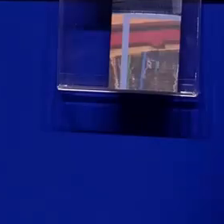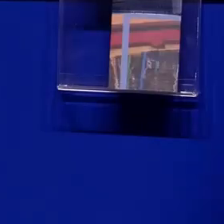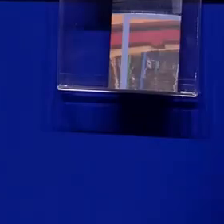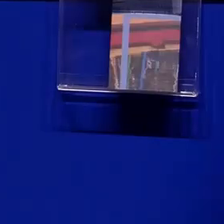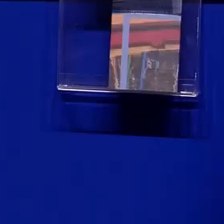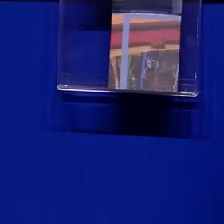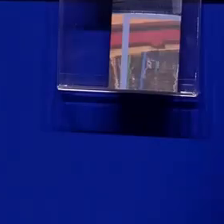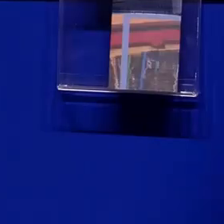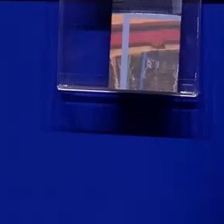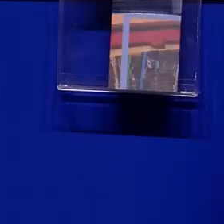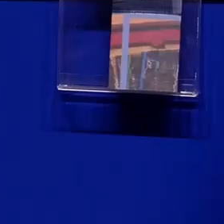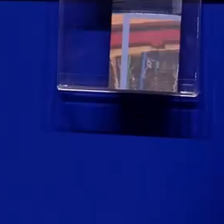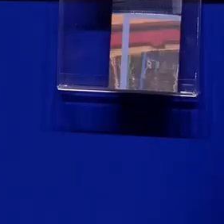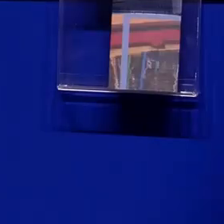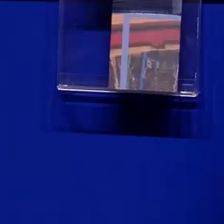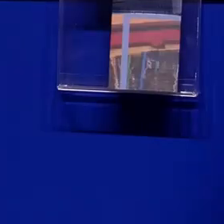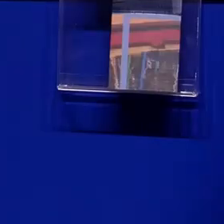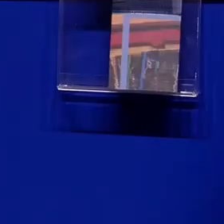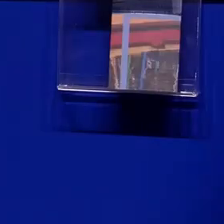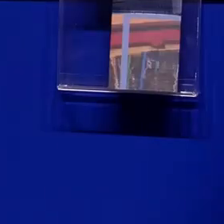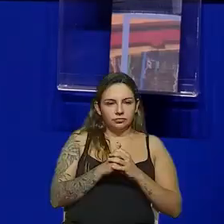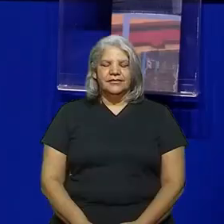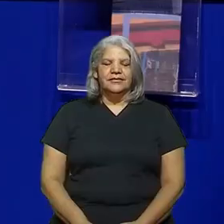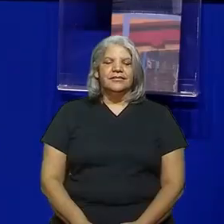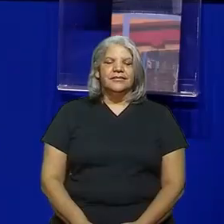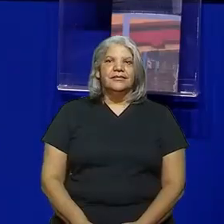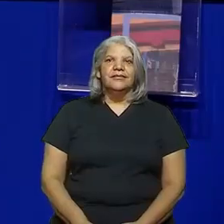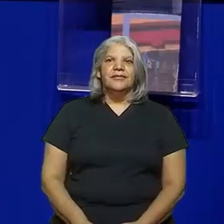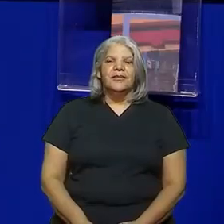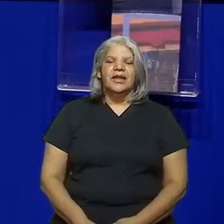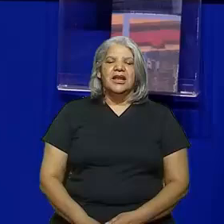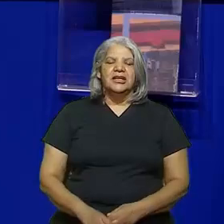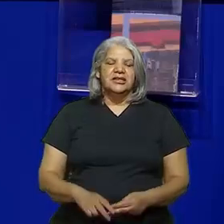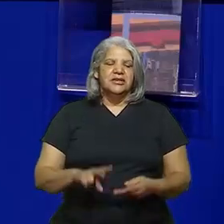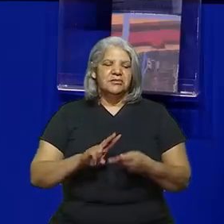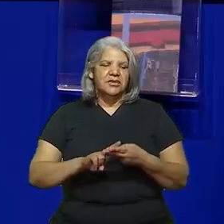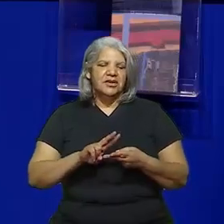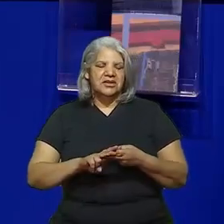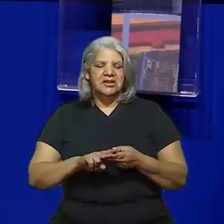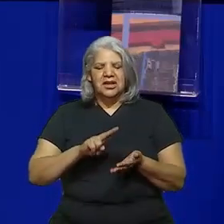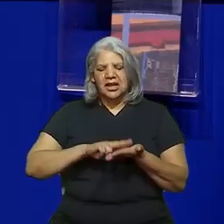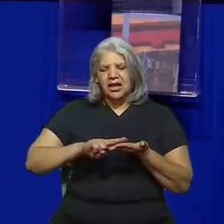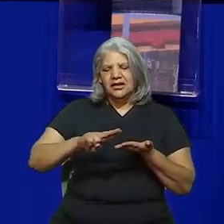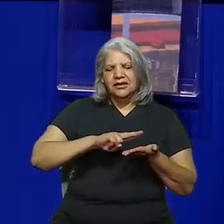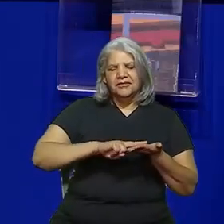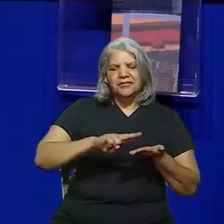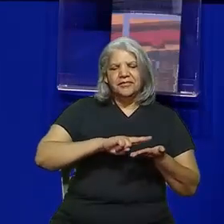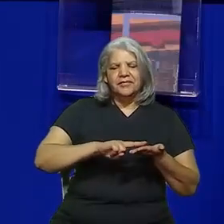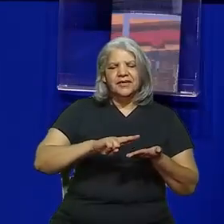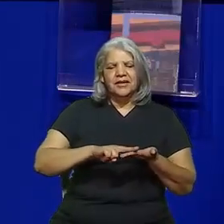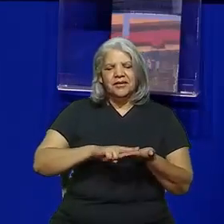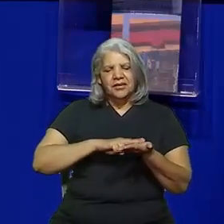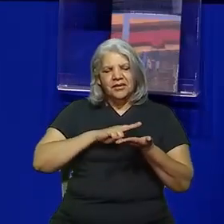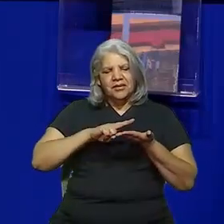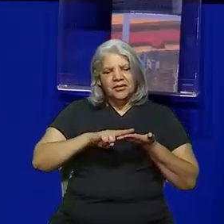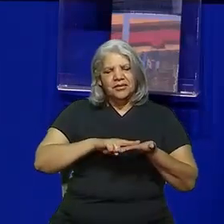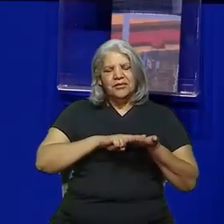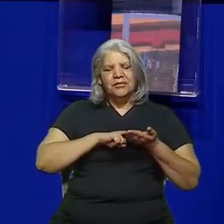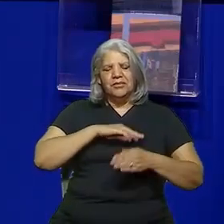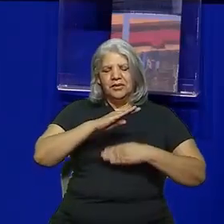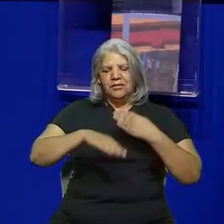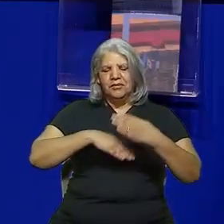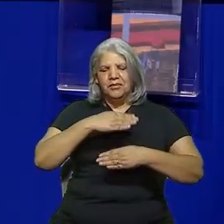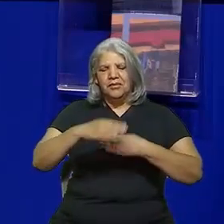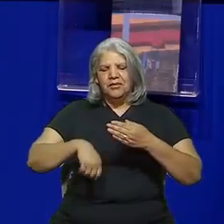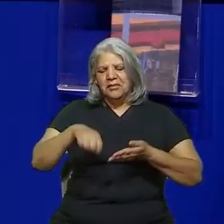chamava DEDOC, Departamento de Documentação, que recebia das prisões cartas em papel higiênico,